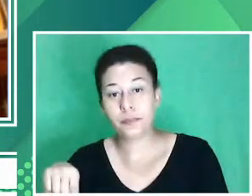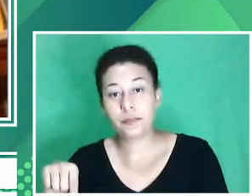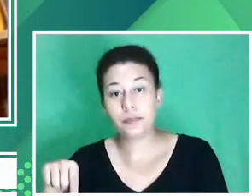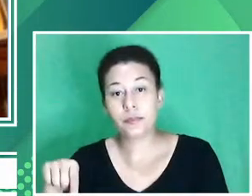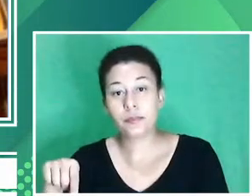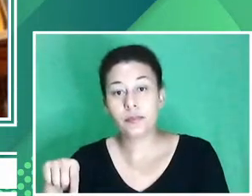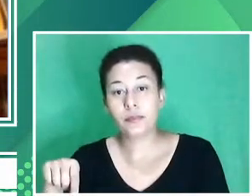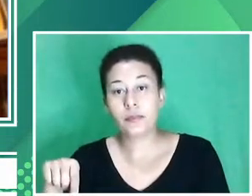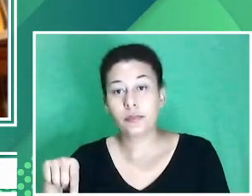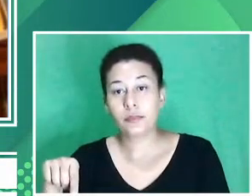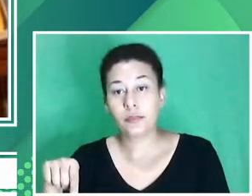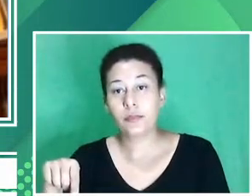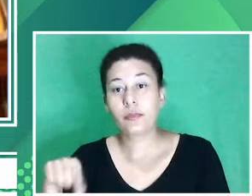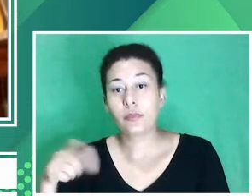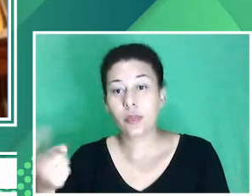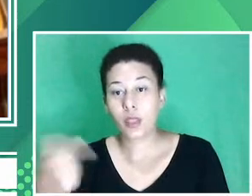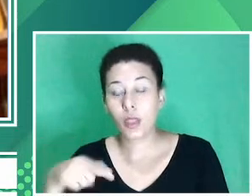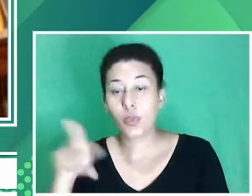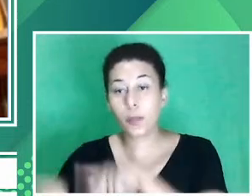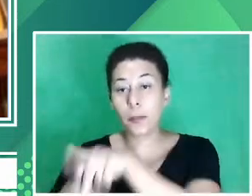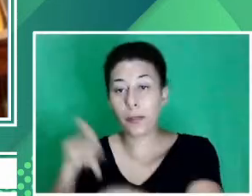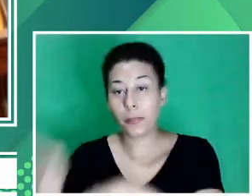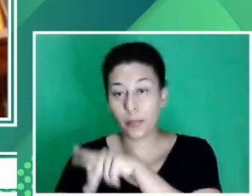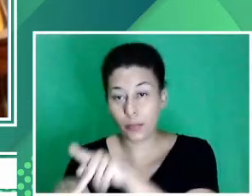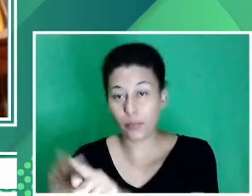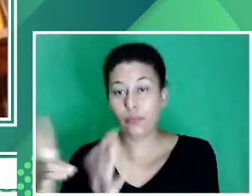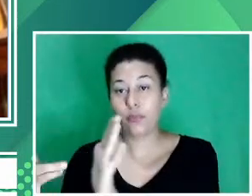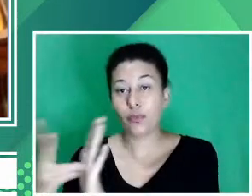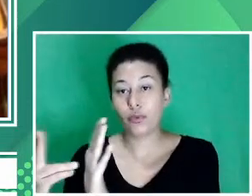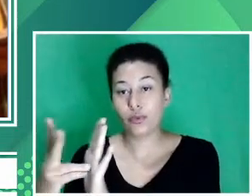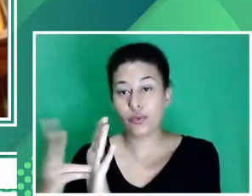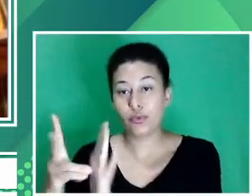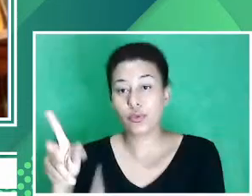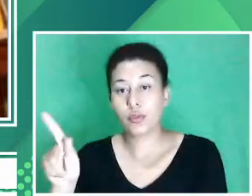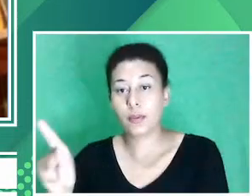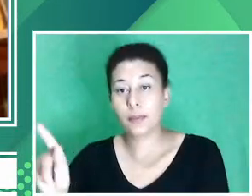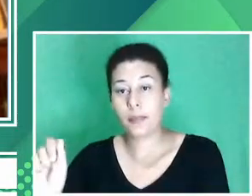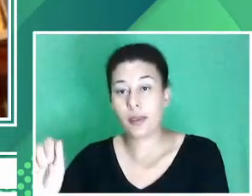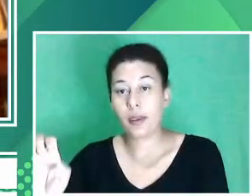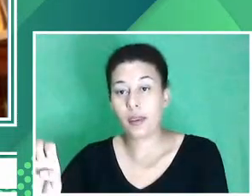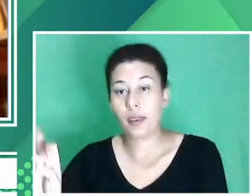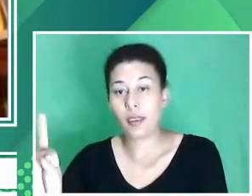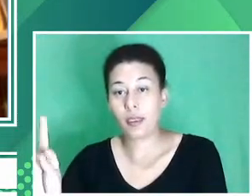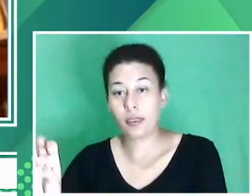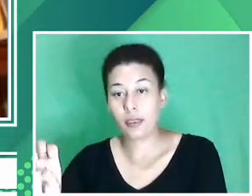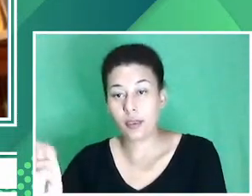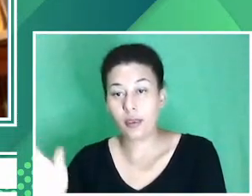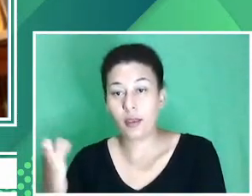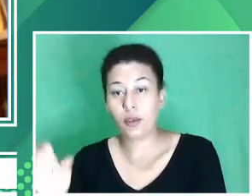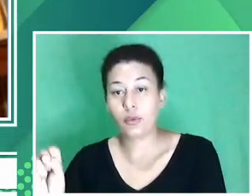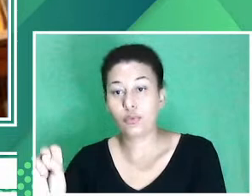Saga, do povo Paiter Suruí, doutor honoris causa pela Universidade Federal